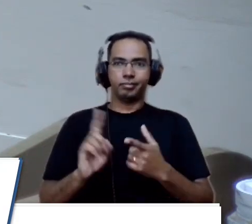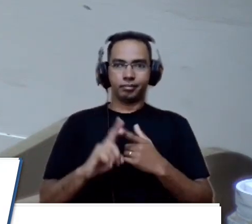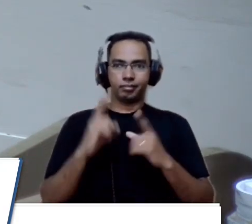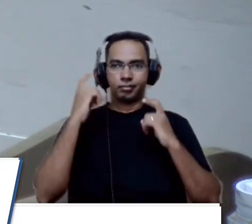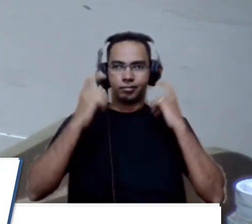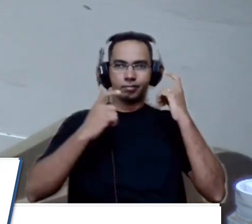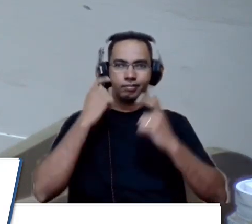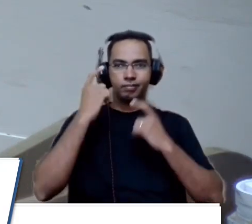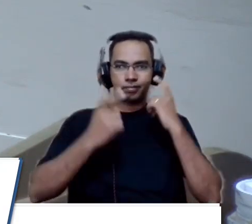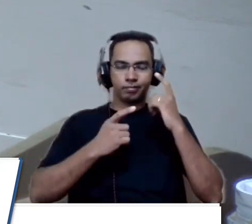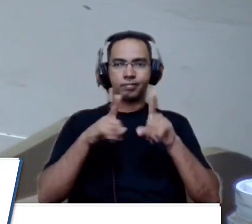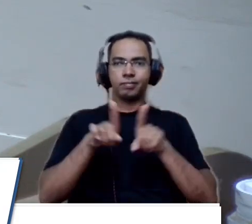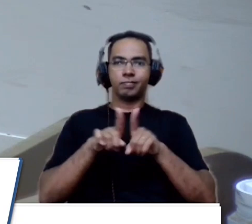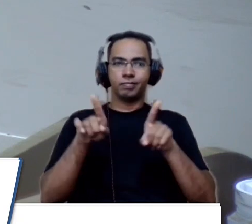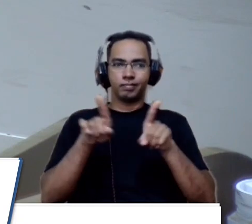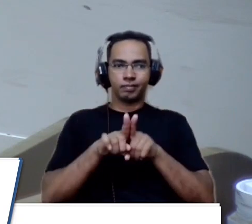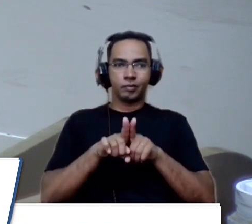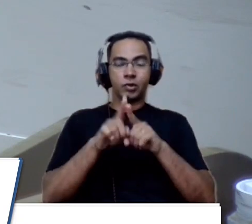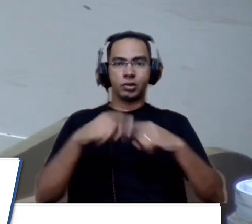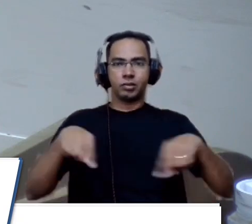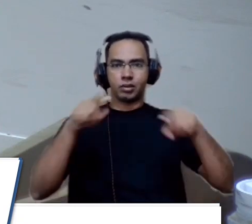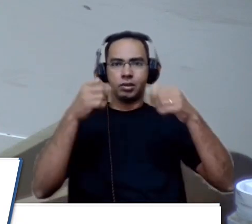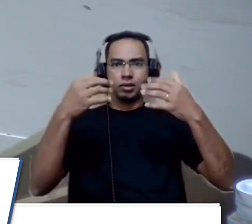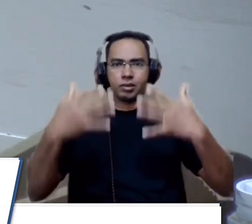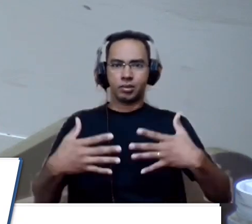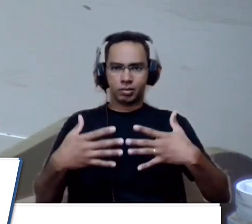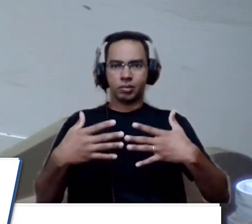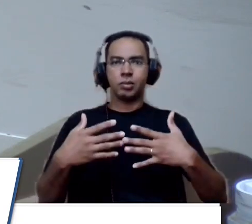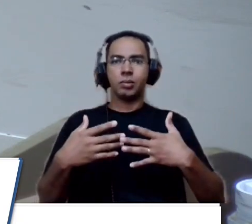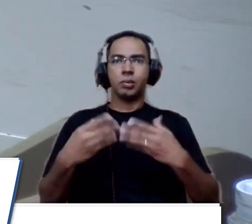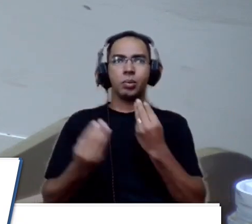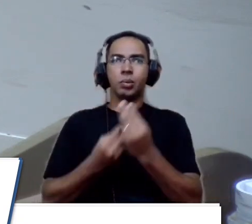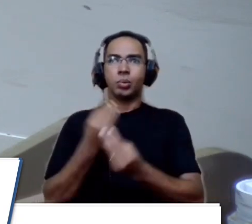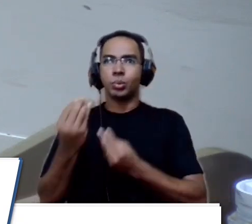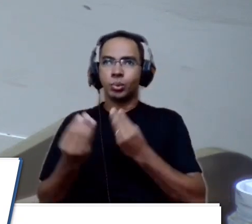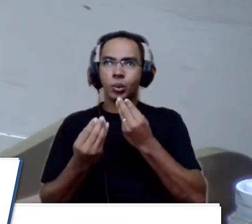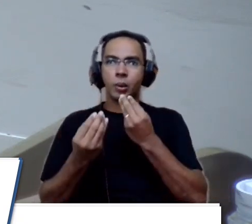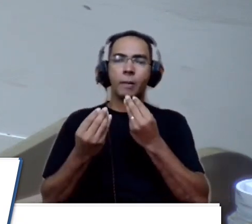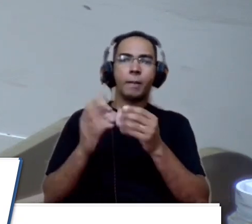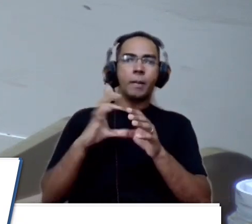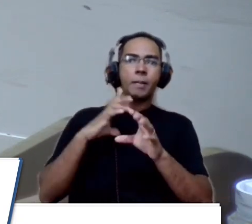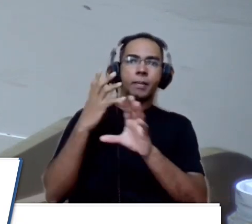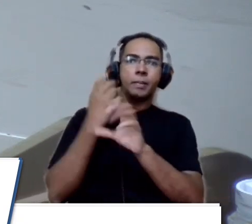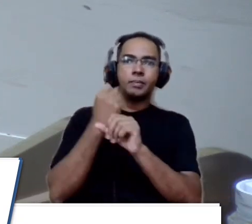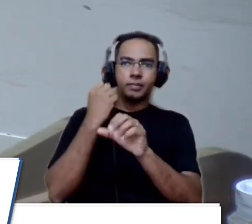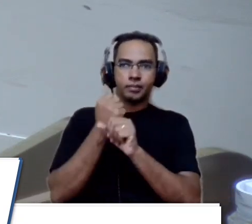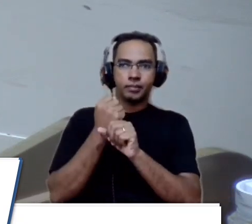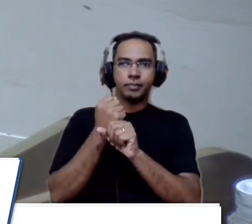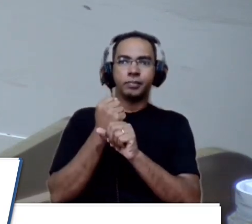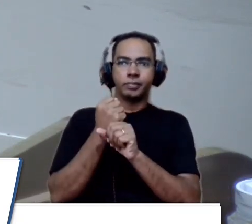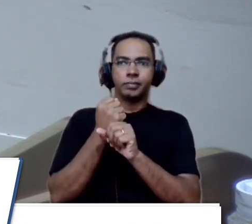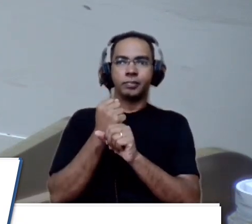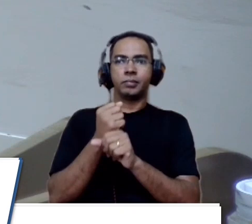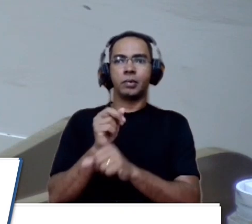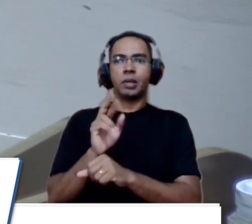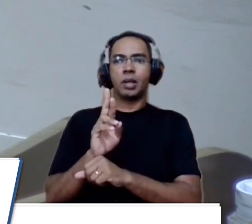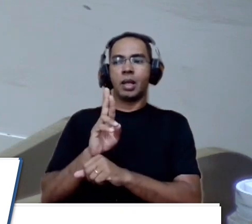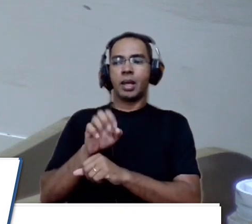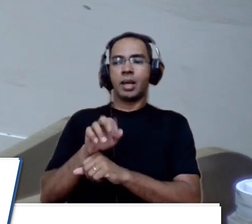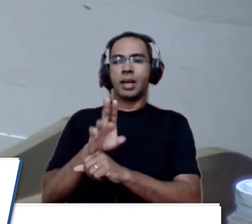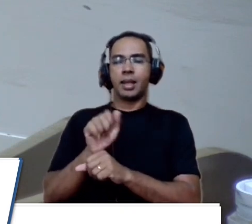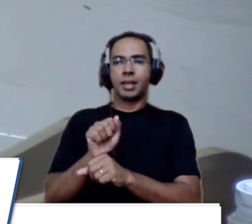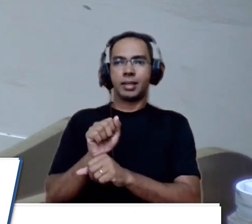muito também, você falou muito sobre consumo e renda, tributar mais a renda do que